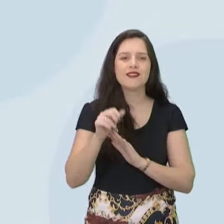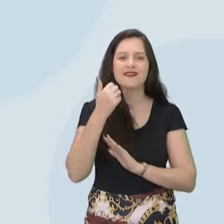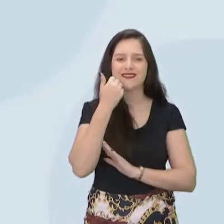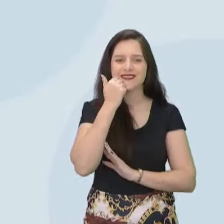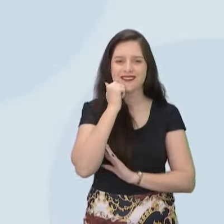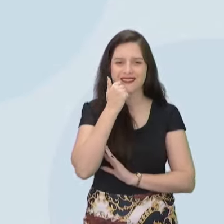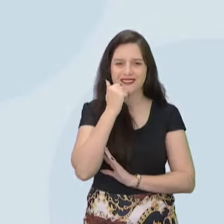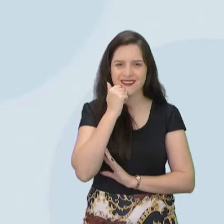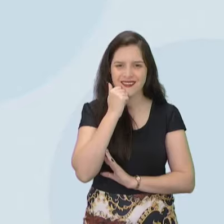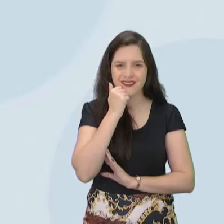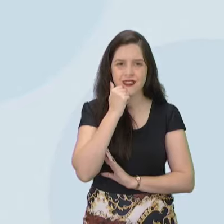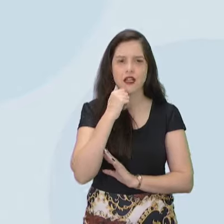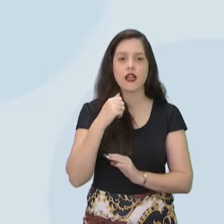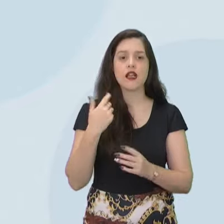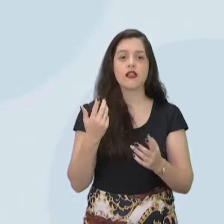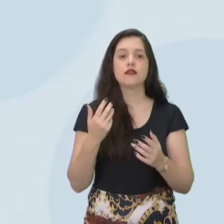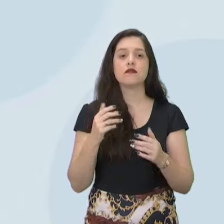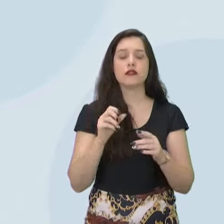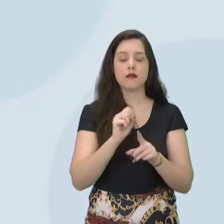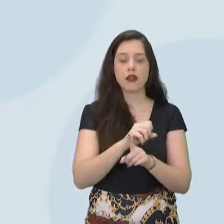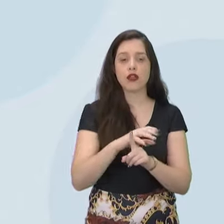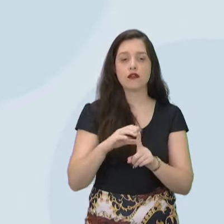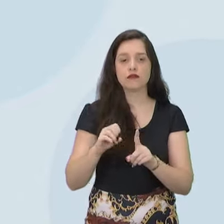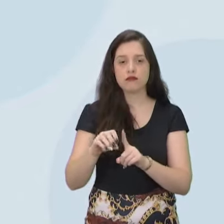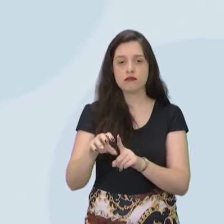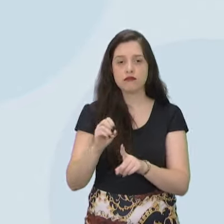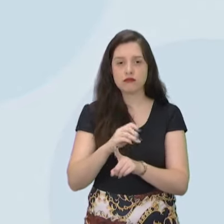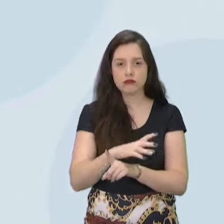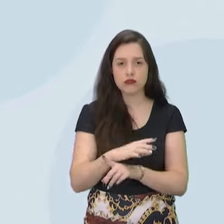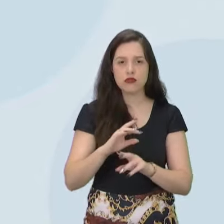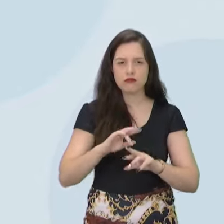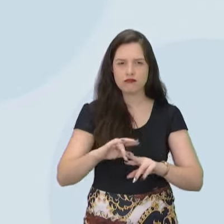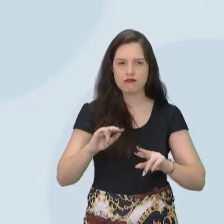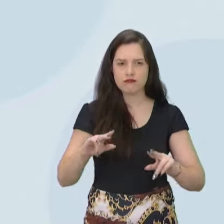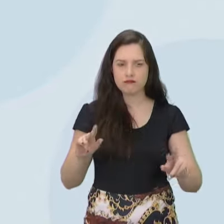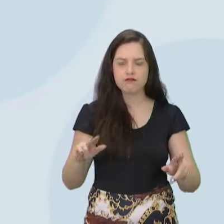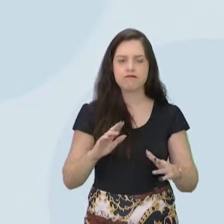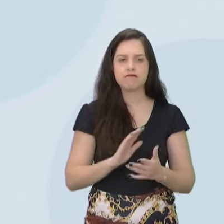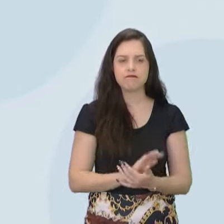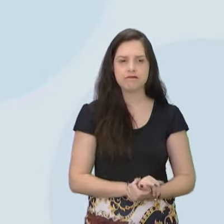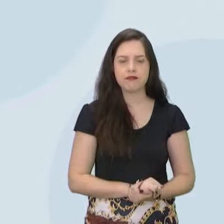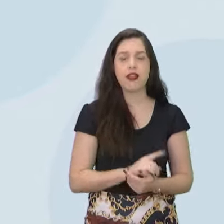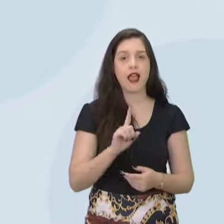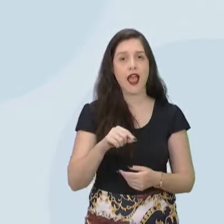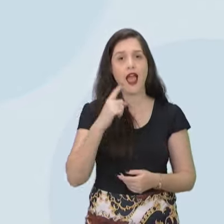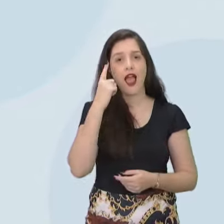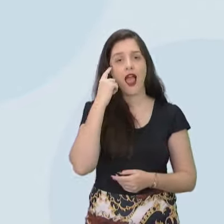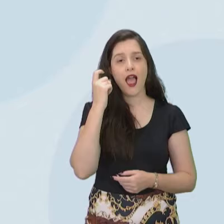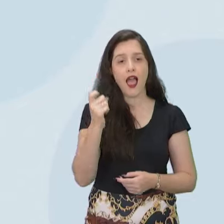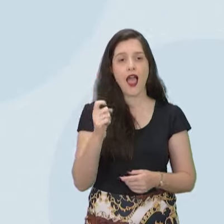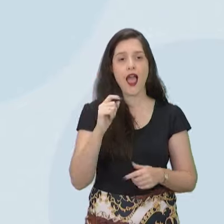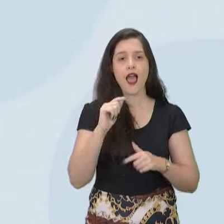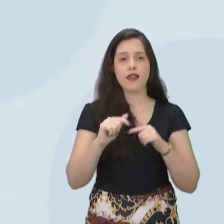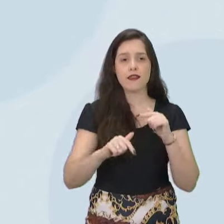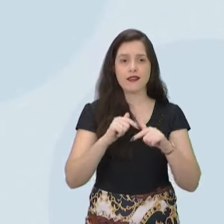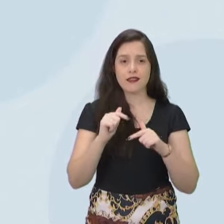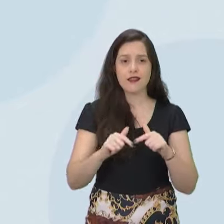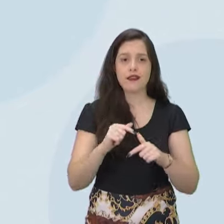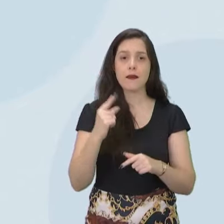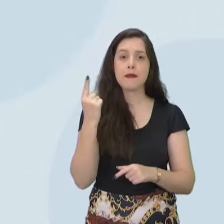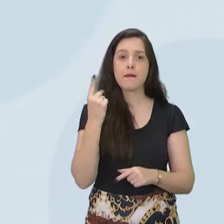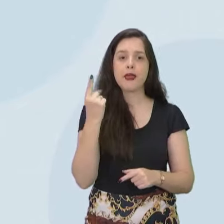e a mediação sociocultural, certo? Com esses balãozinhos dos eixos estruturantes. A ideia é que se trabalhe a introdução na